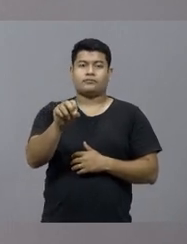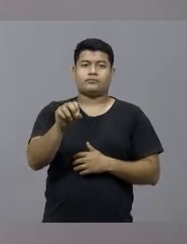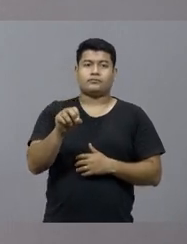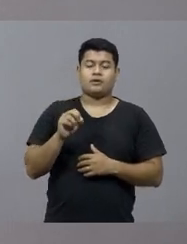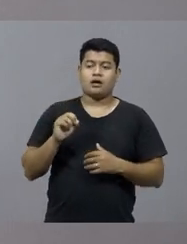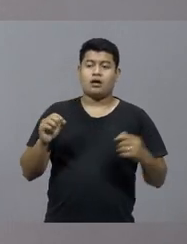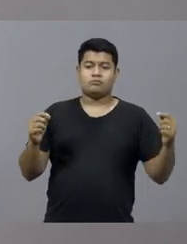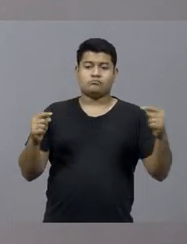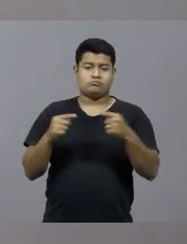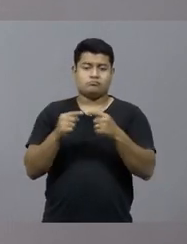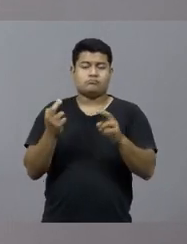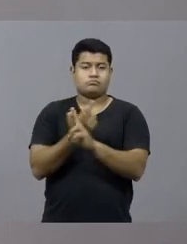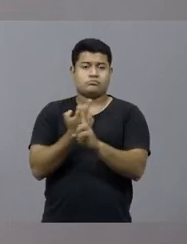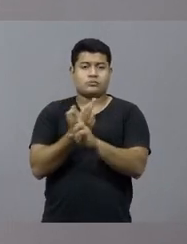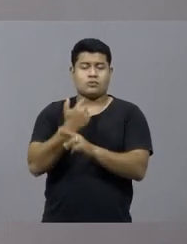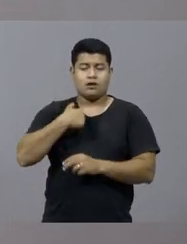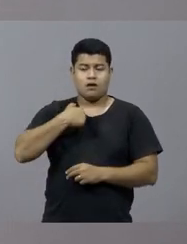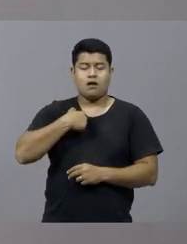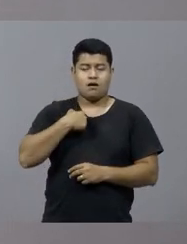pelo contrário,